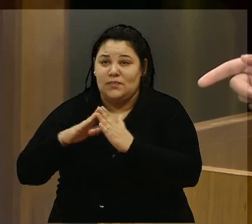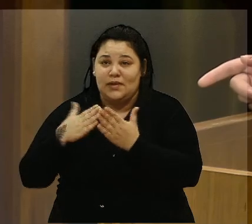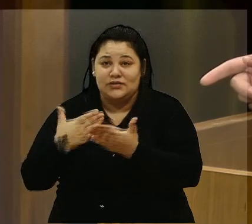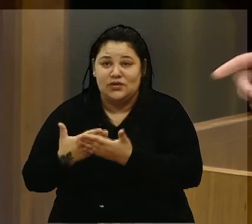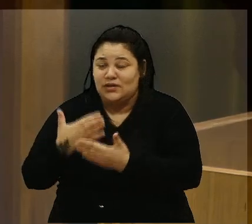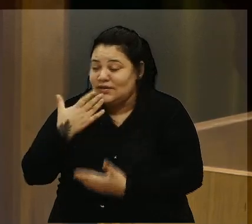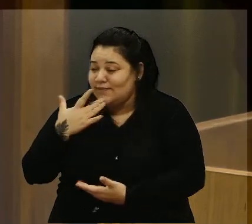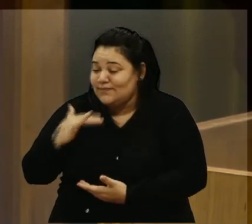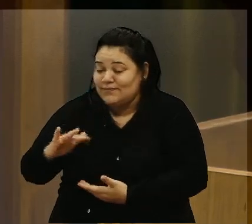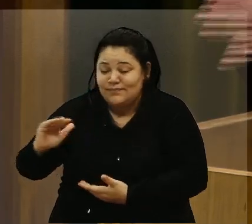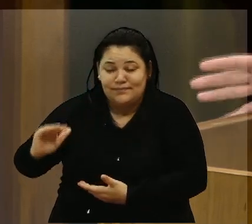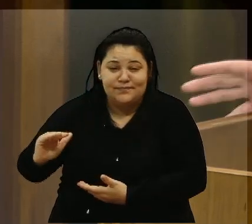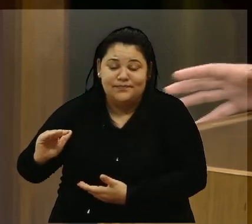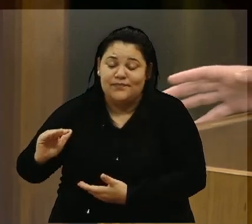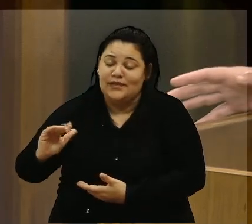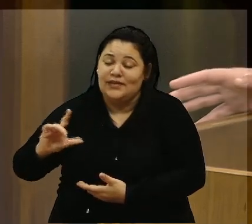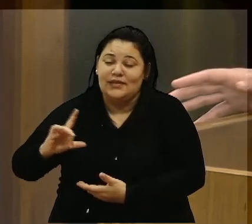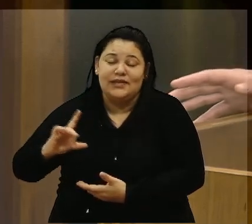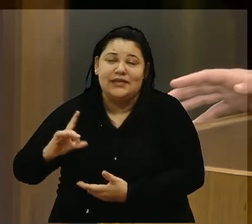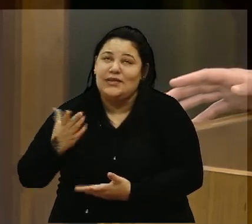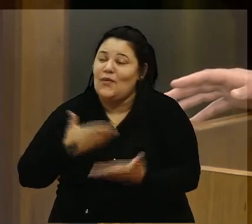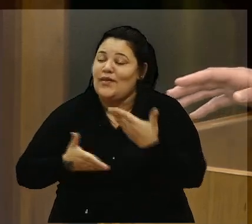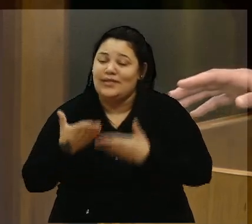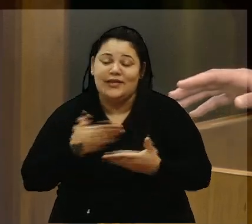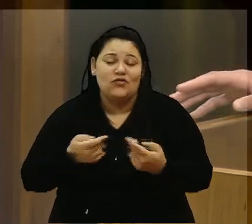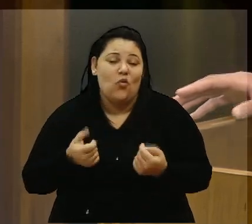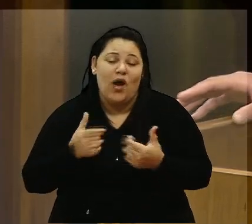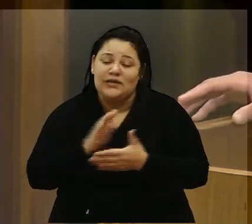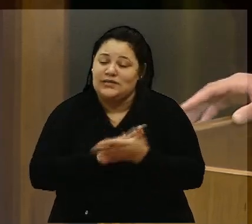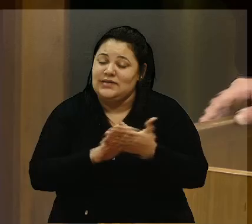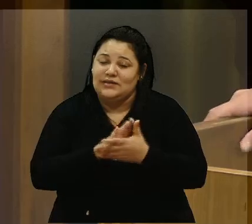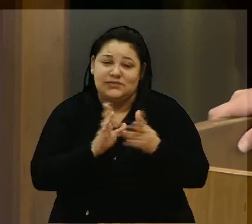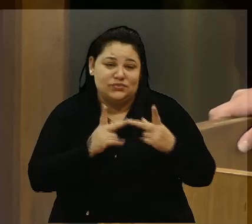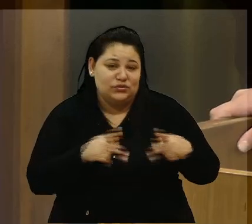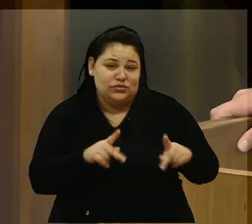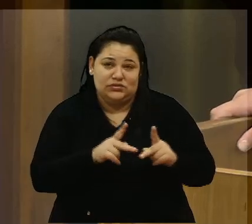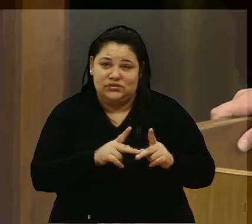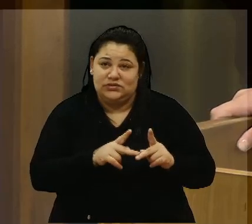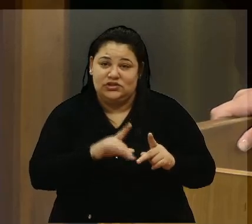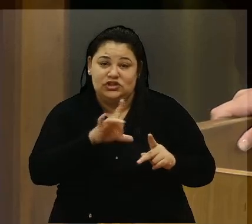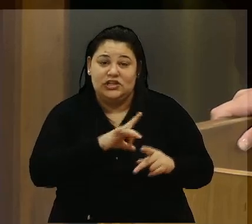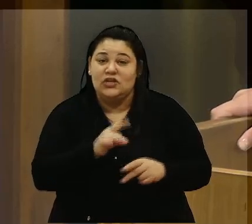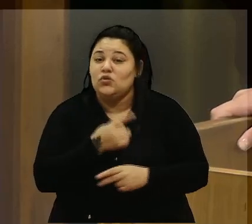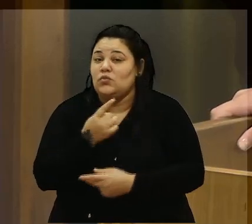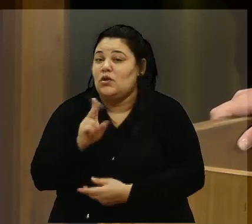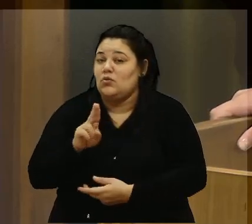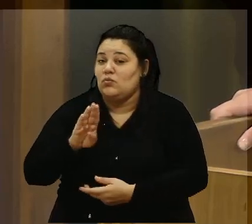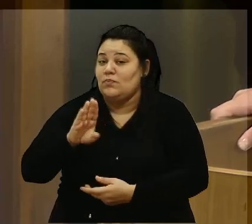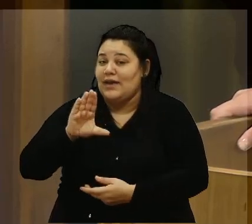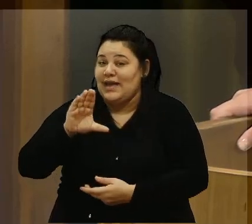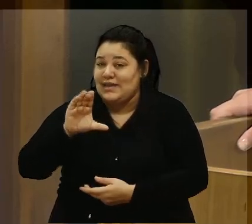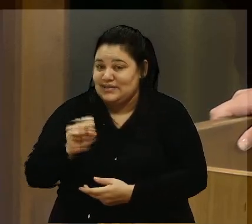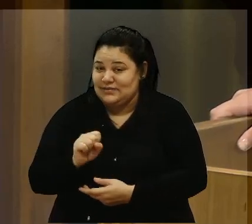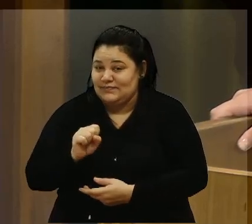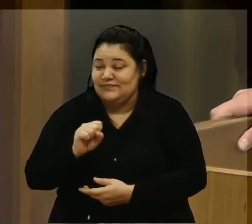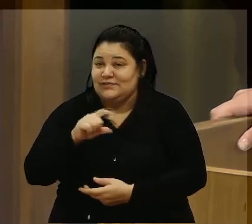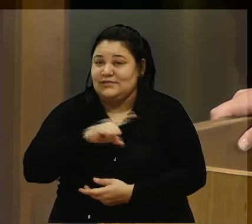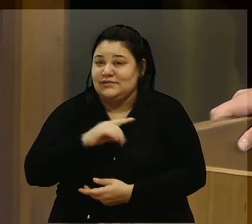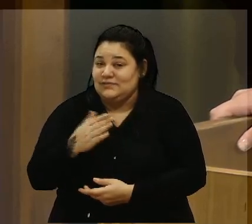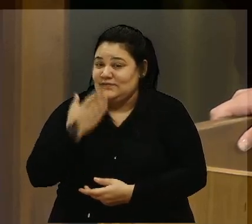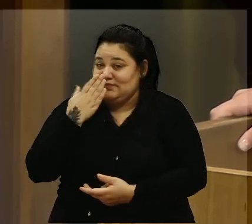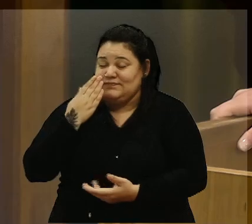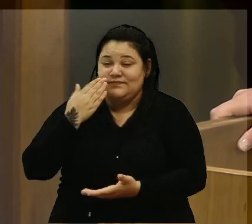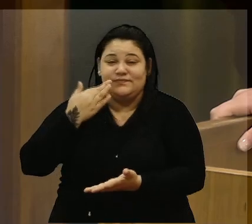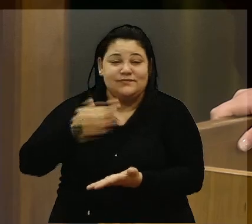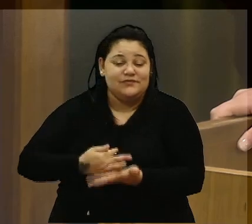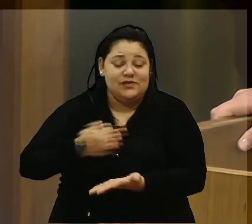atende nem 1/3 da população que deveria atender. A gente tem uma UBS que passa pelo enfrentamento da falta de